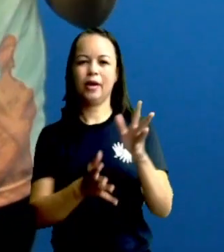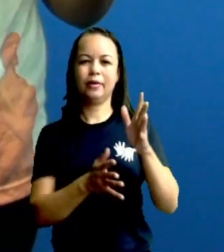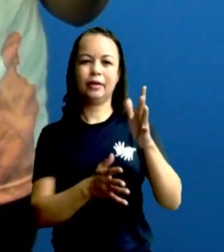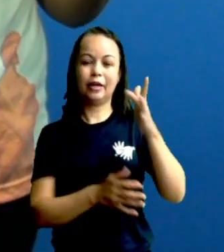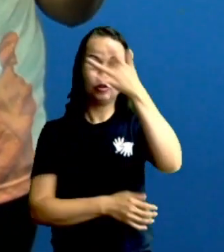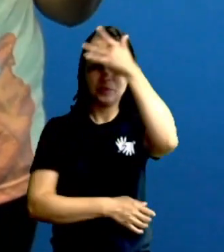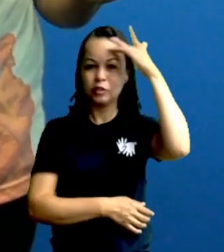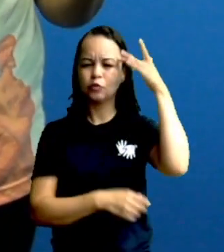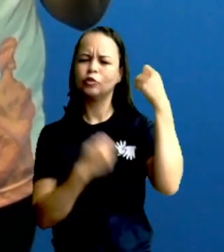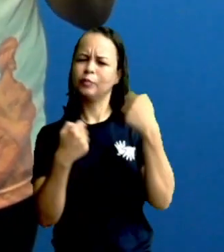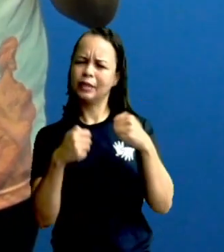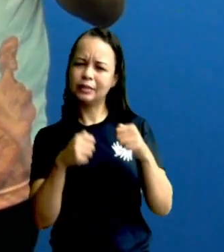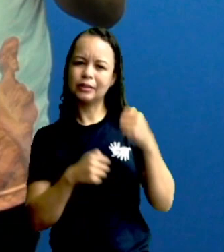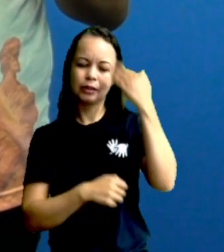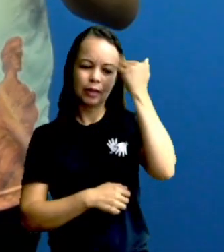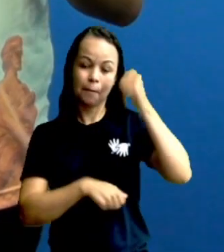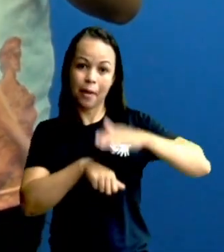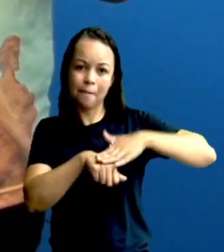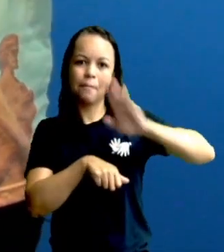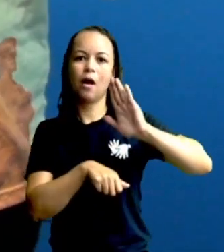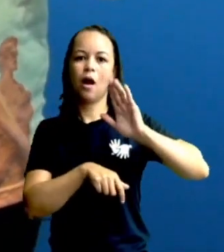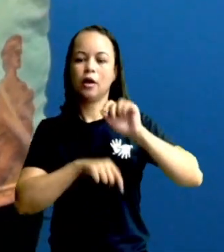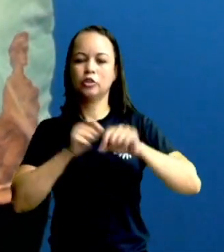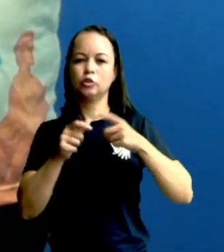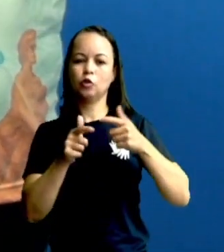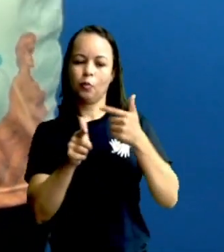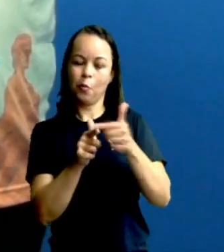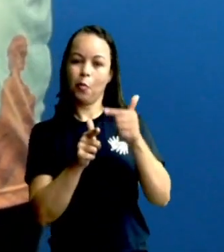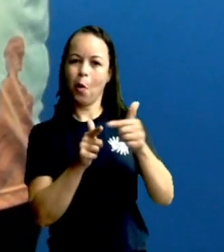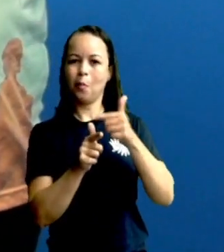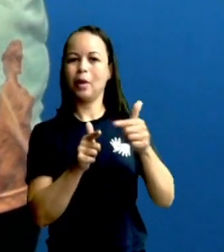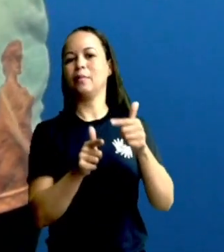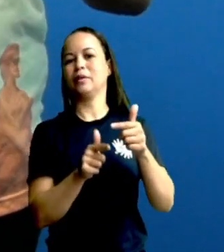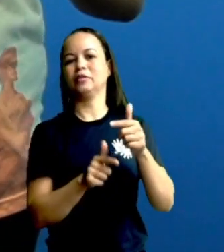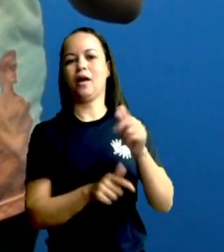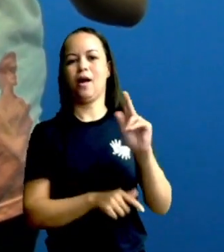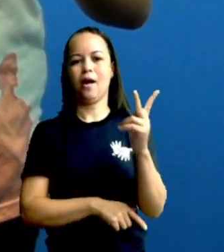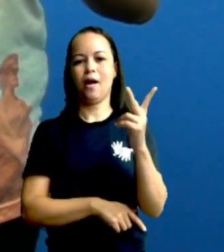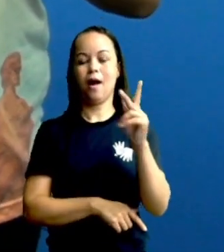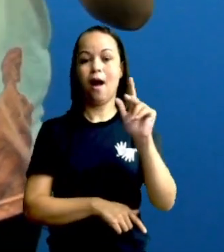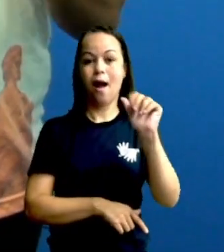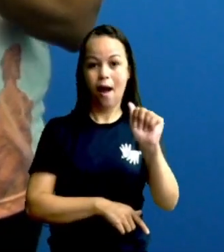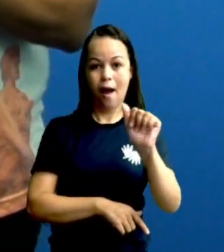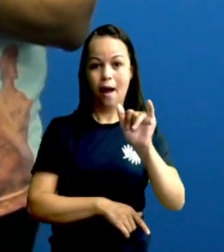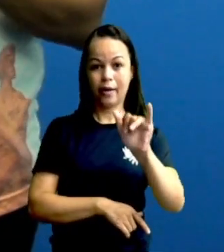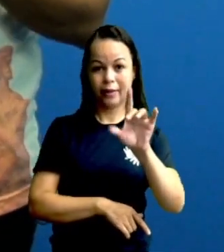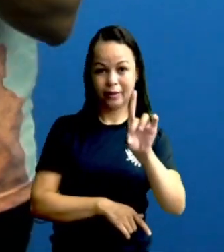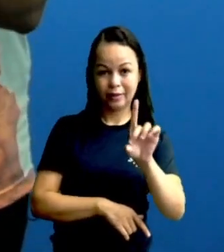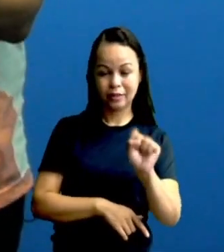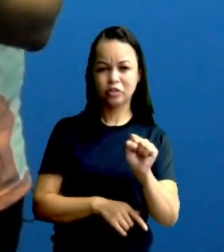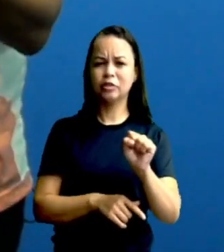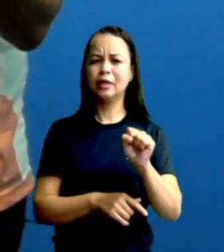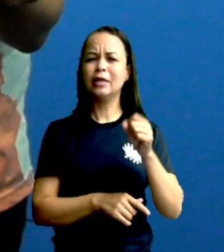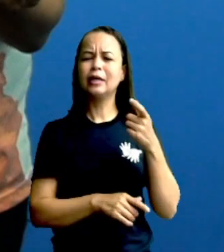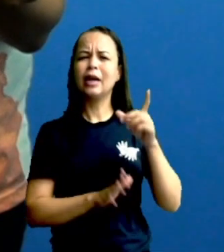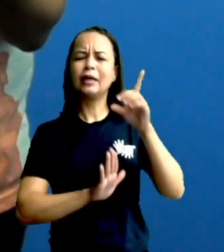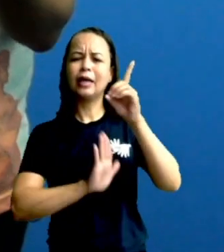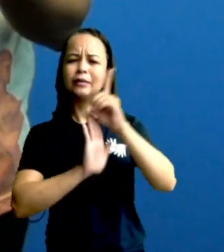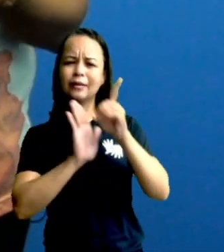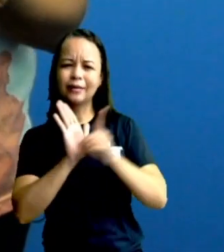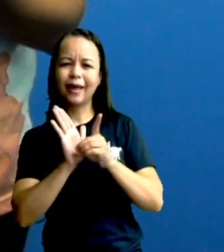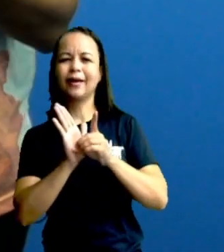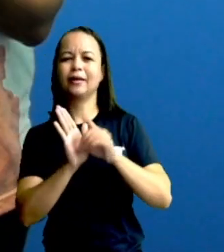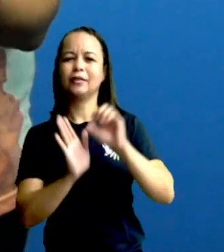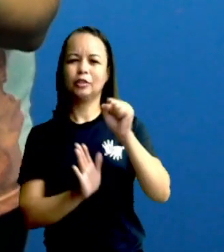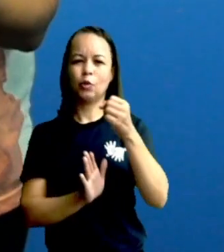mais sobre a problemática da AIDS, lá na década de 80 a gente tinha o quê? A gente tinha um grupo de pessoas que vivenciou, viveu isso